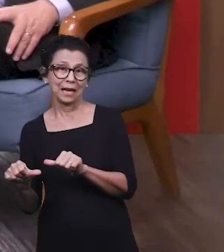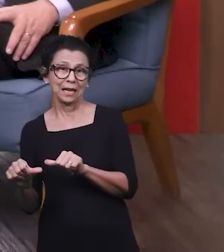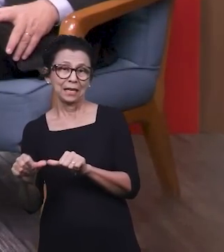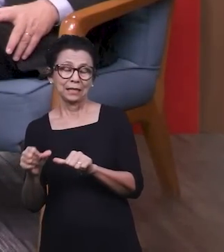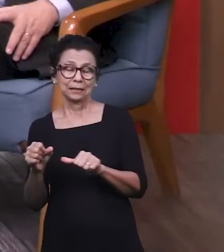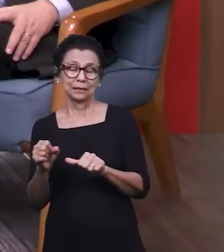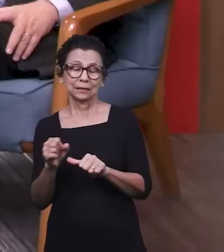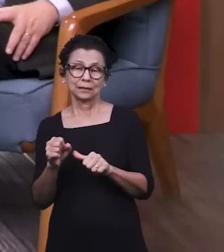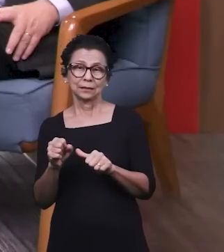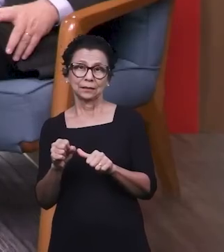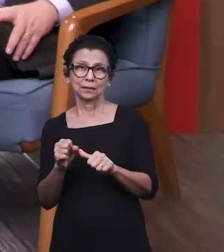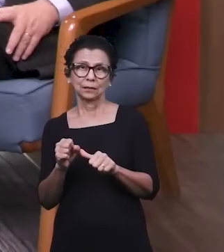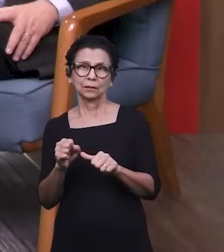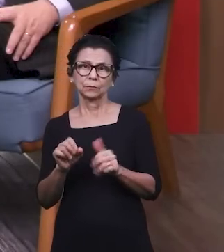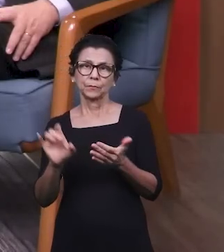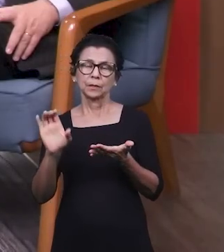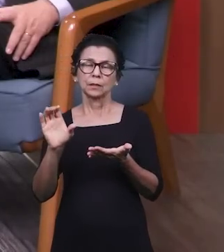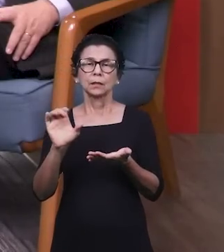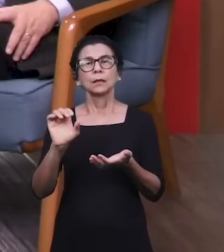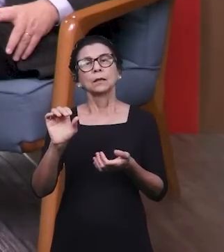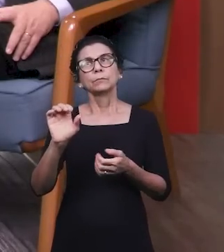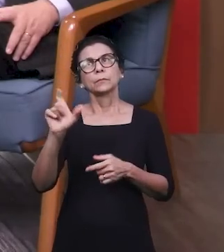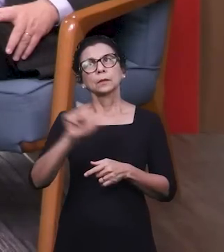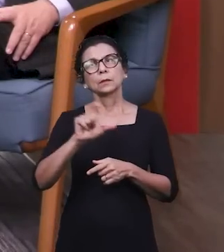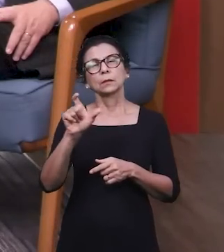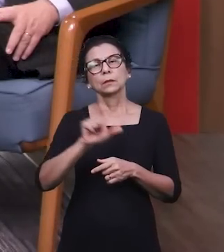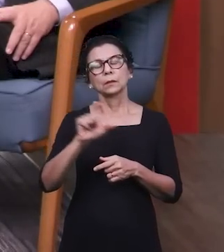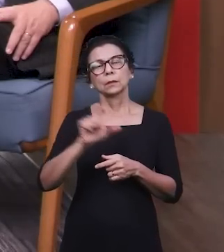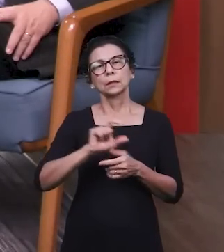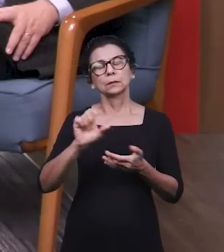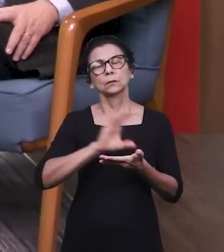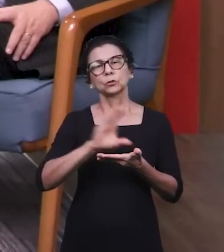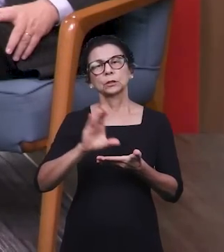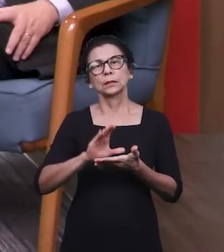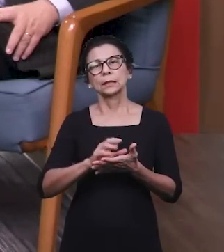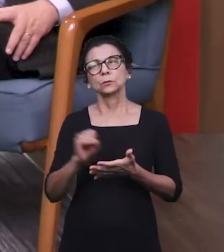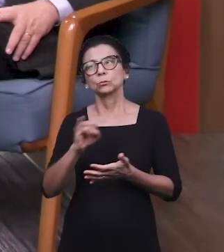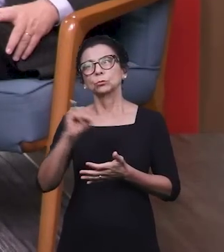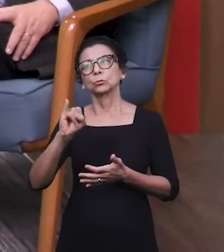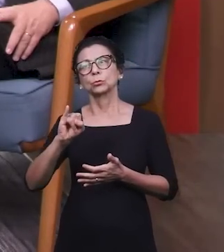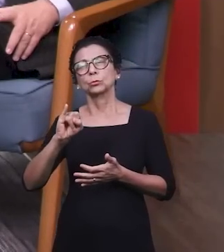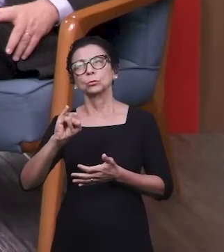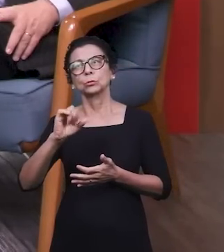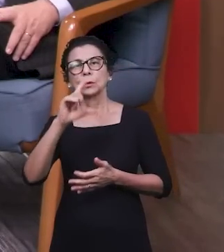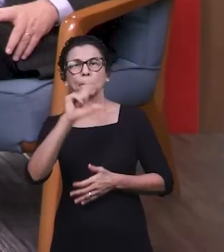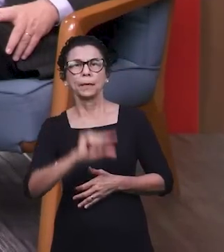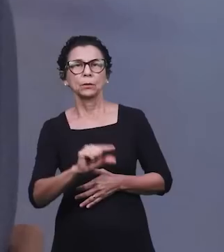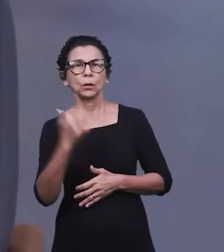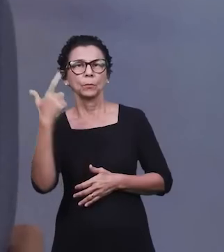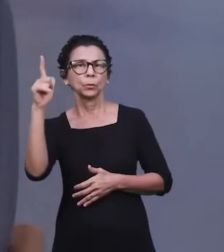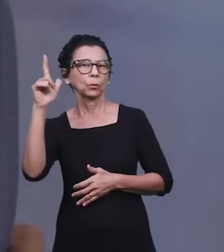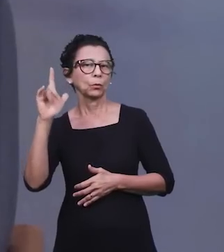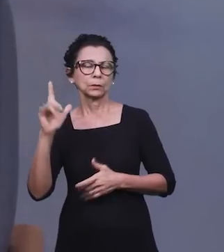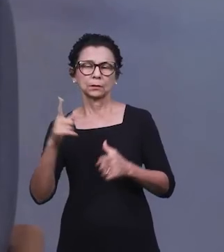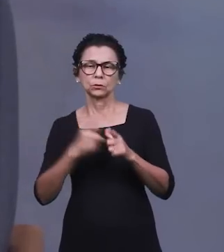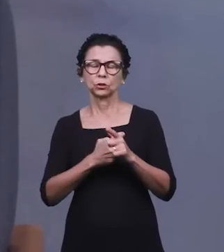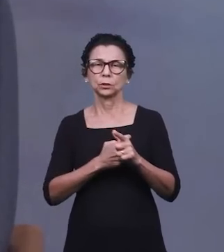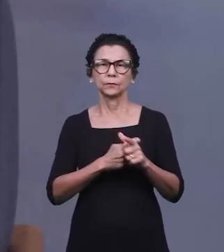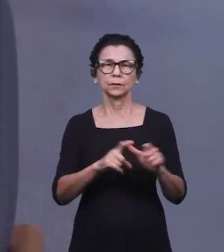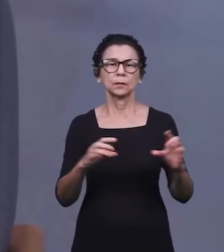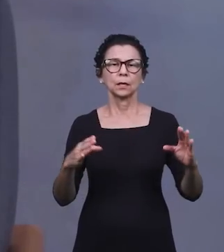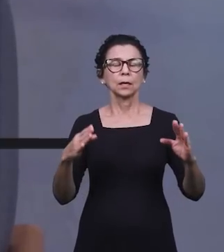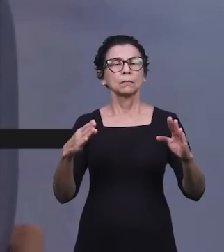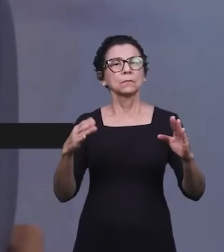é o caso de uma dívida de cartão de crédito, por exemplo, por uma dívida que tem um custo menor. Por exemplo, também num financiamento imobiliário. Às vezes você